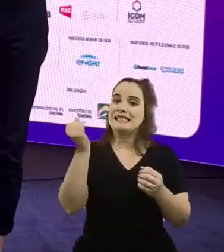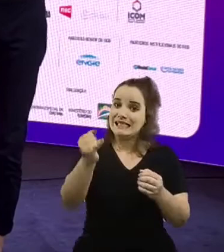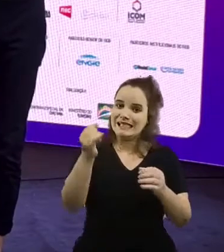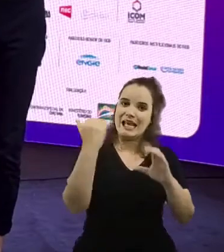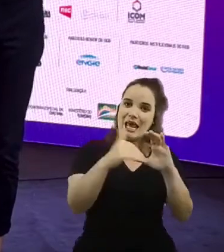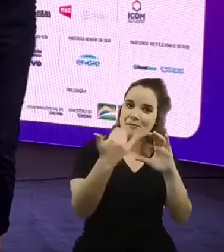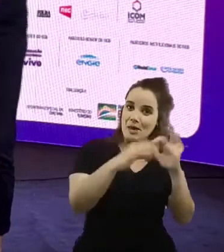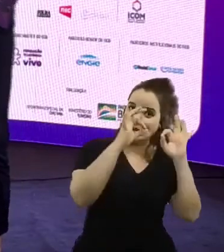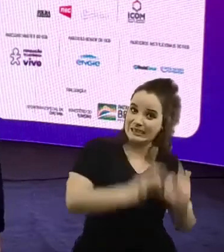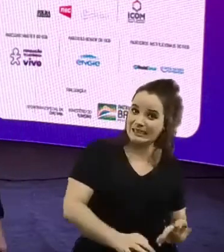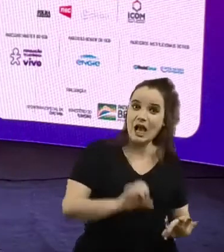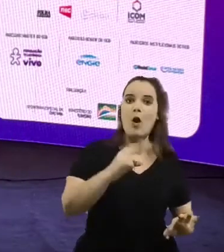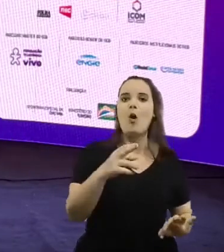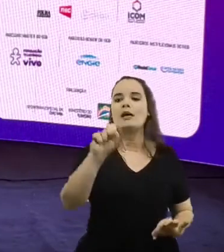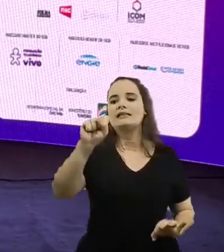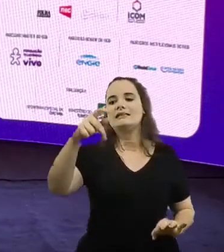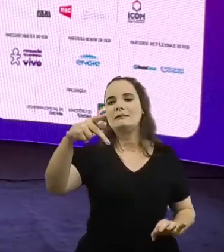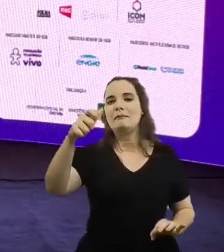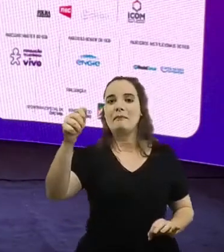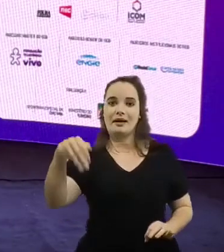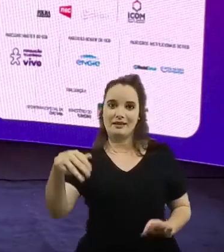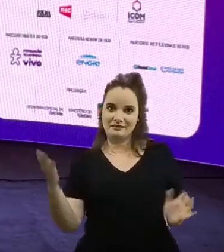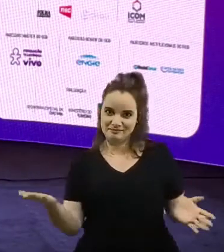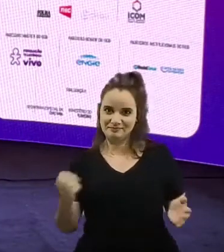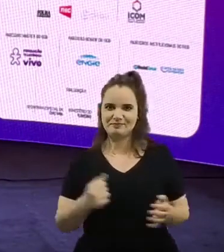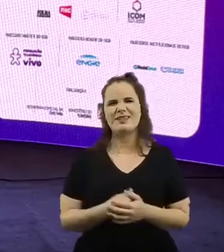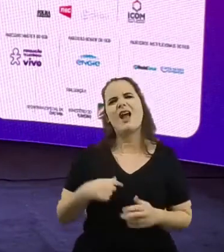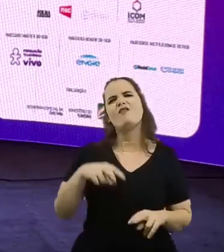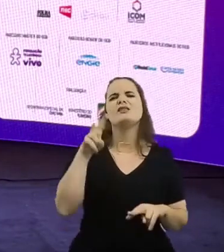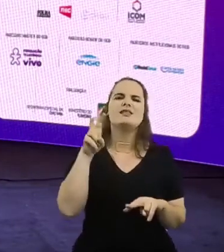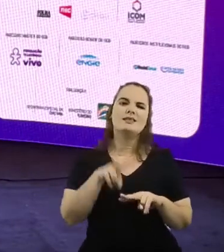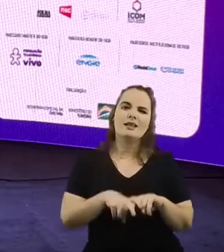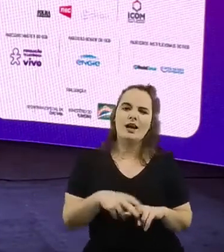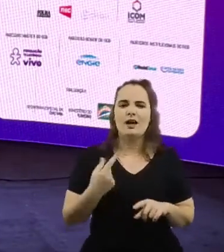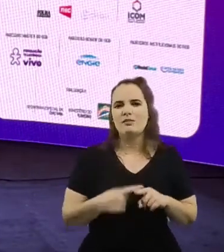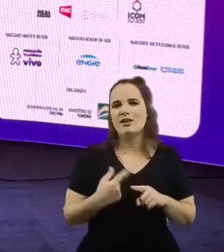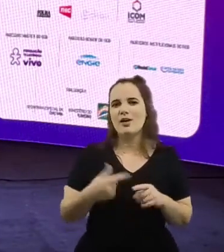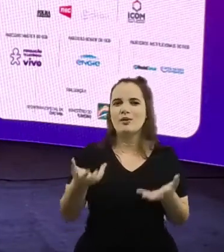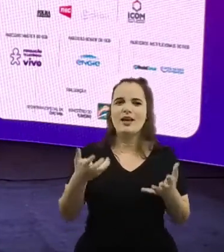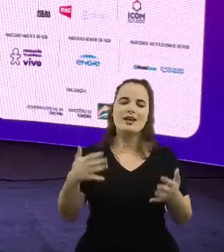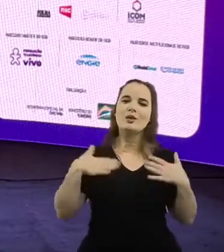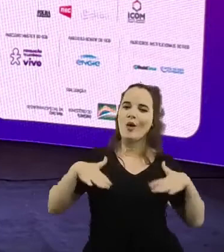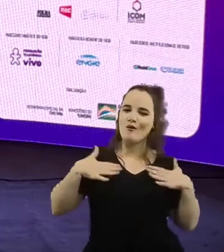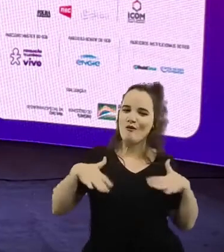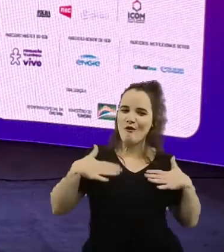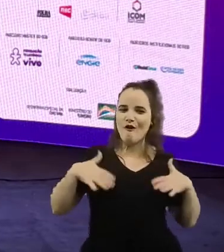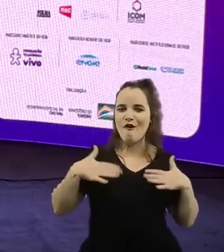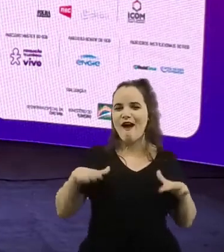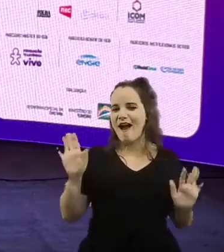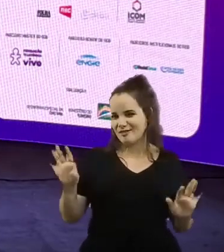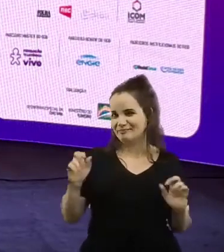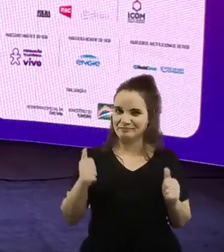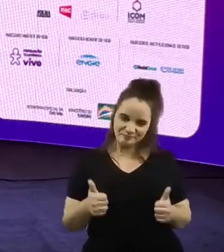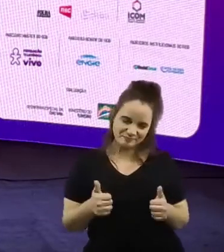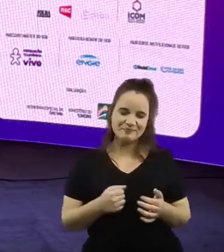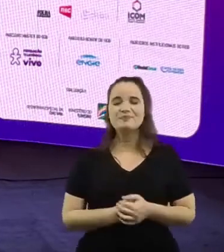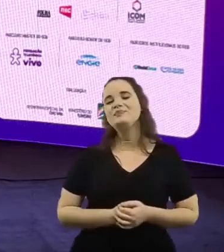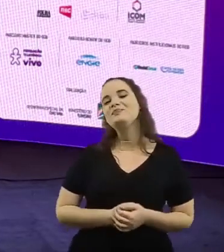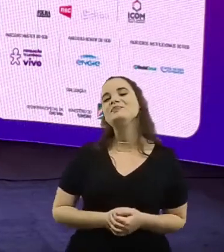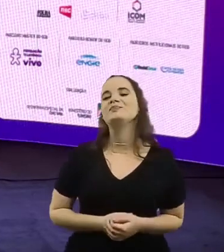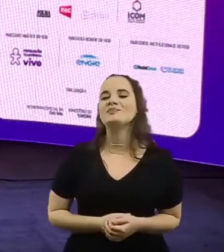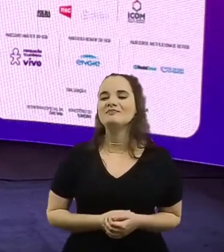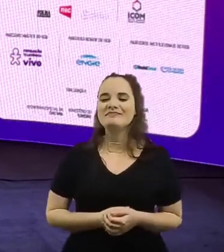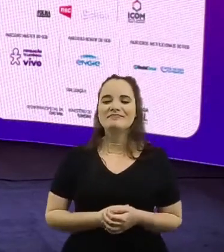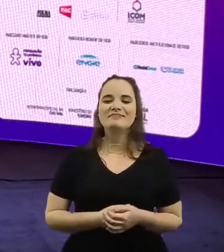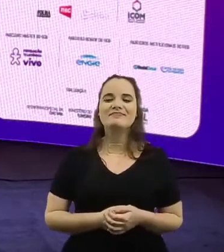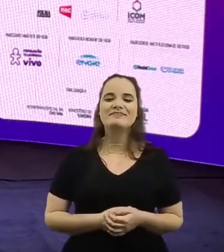perguntinhas aqui. Eu vou sentar, tá? Porque eu tô a fim de ficar mais confortável contigo. Beleza. E eu vou ficar aqui. Tem alguma Inclusive,